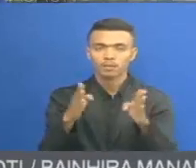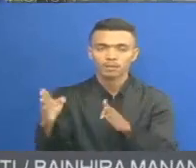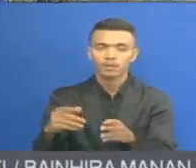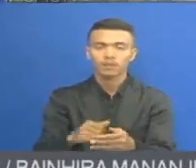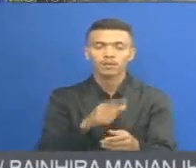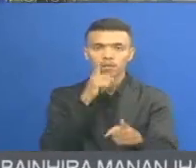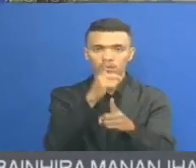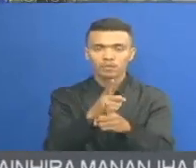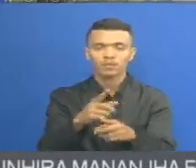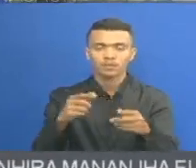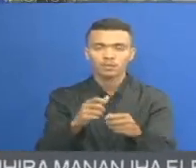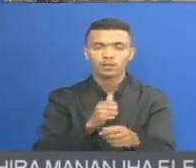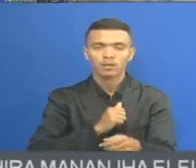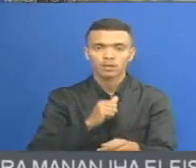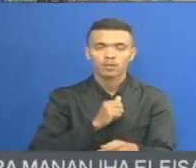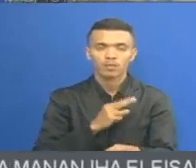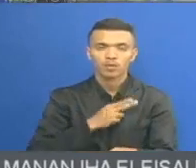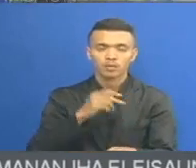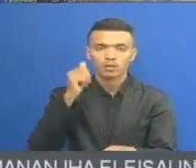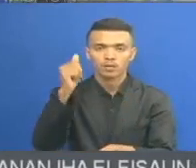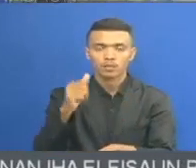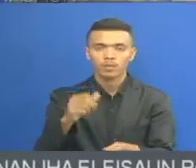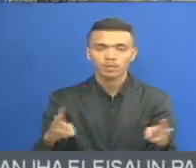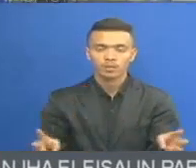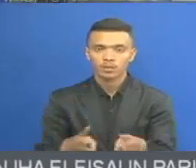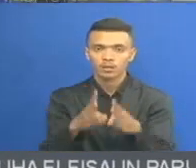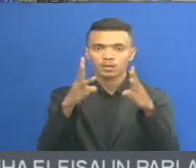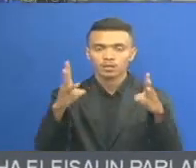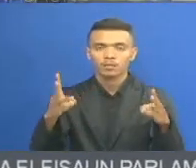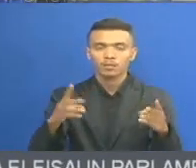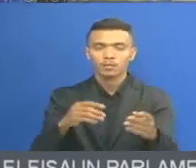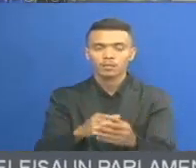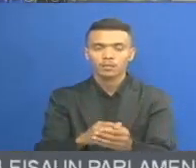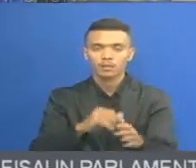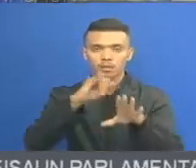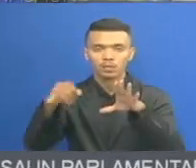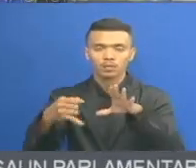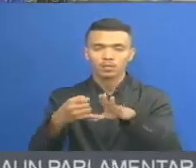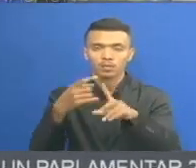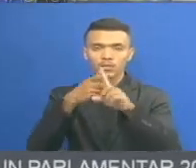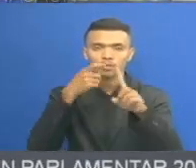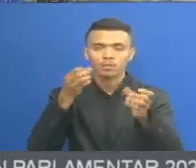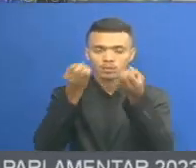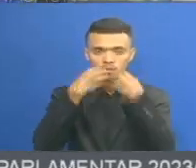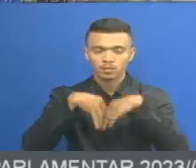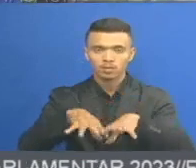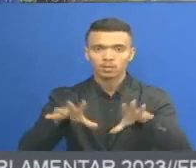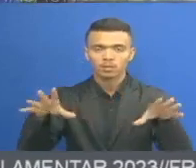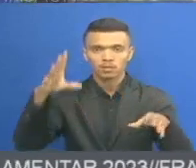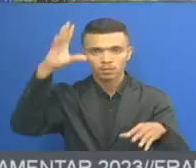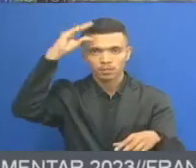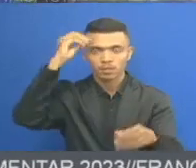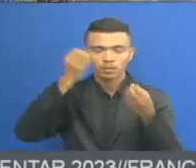vatu carbau e de né estrada na regional ne beke e haleu para lihusi tasi